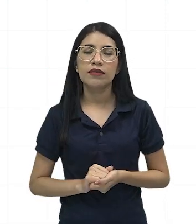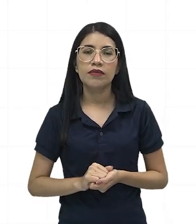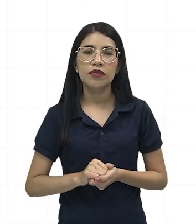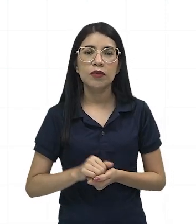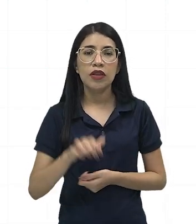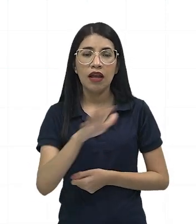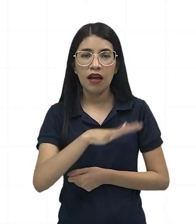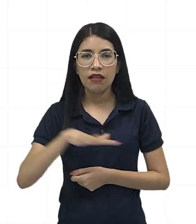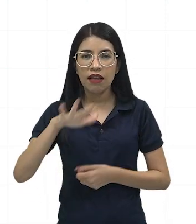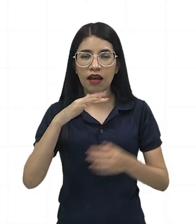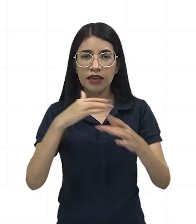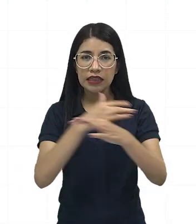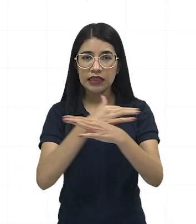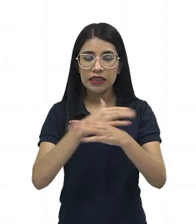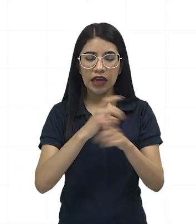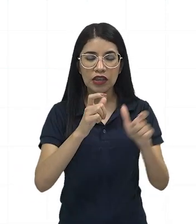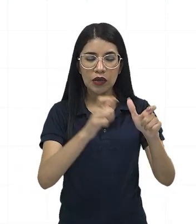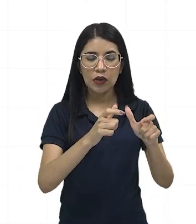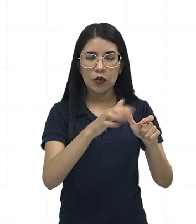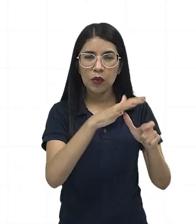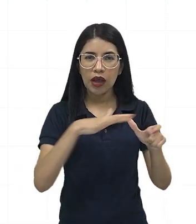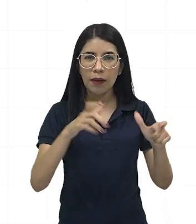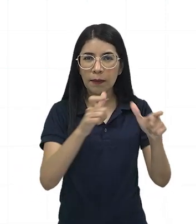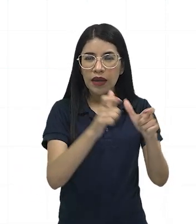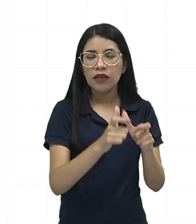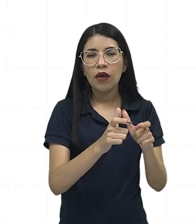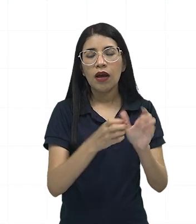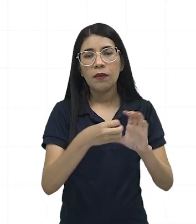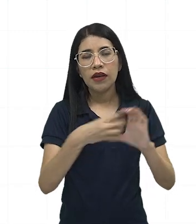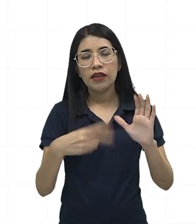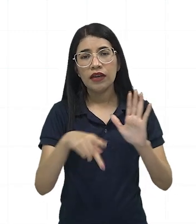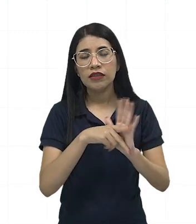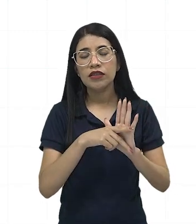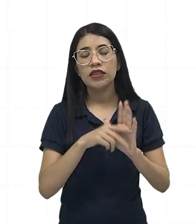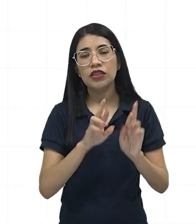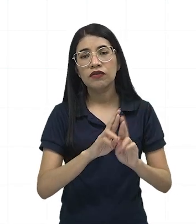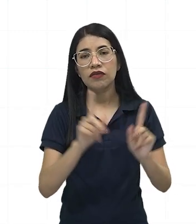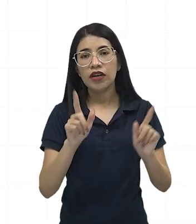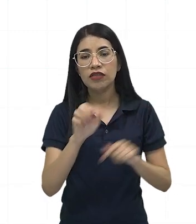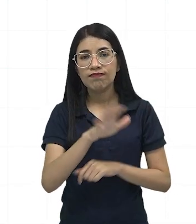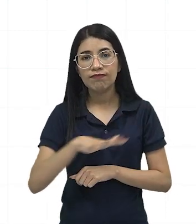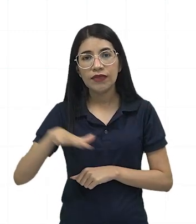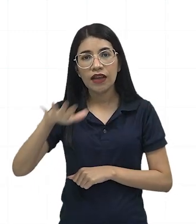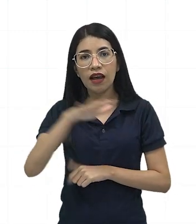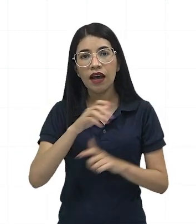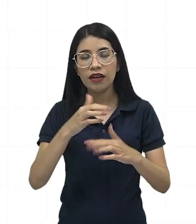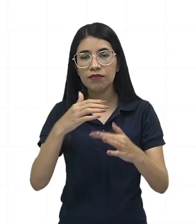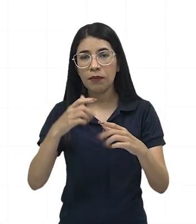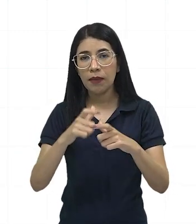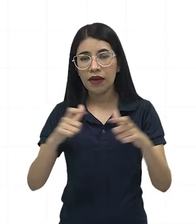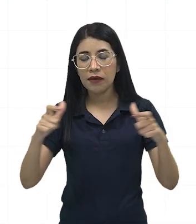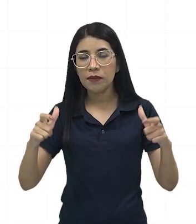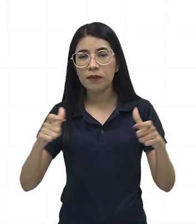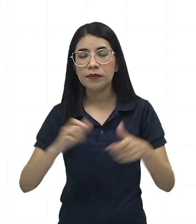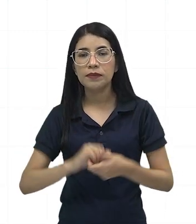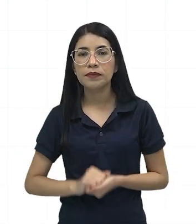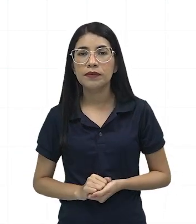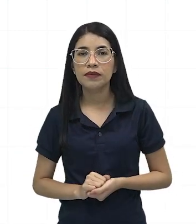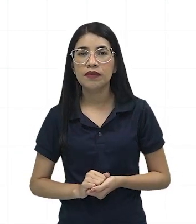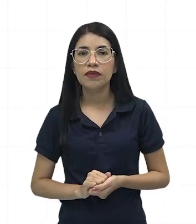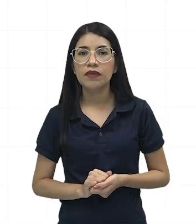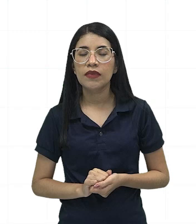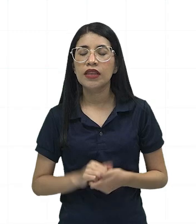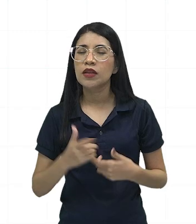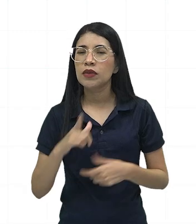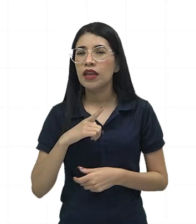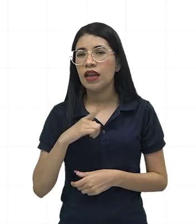zona isolada apresenta características climáticas diferentes da área total em que está inserida. Então é quando a